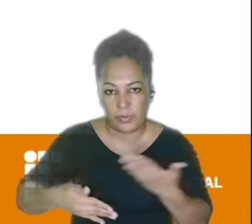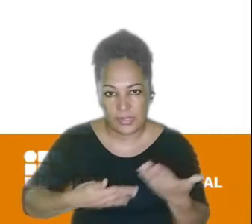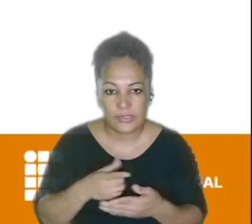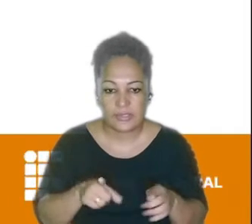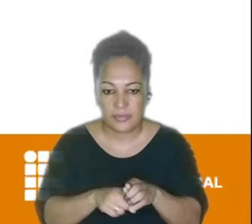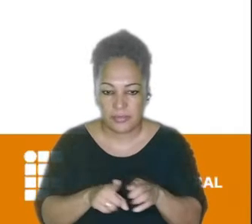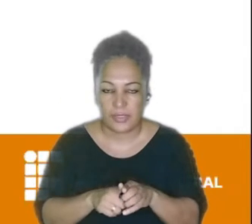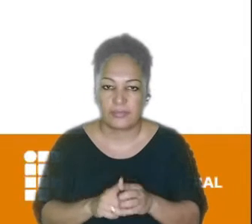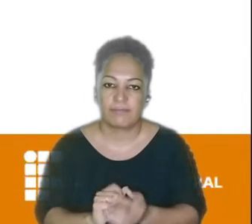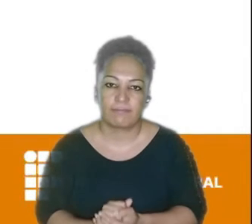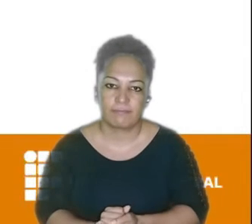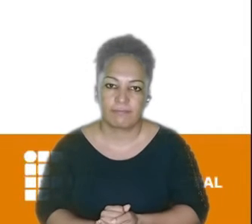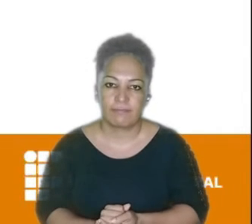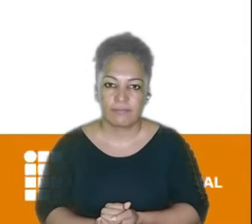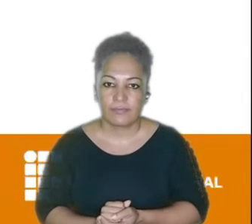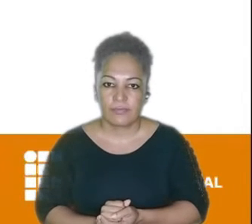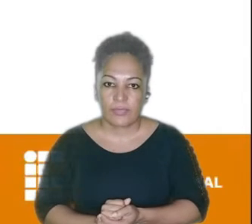compartilha aí com a gente no fórum.